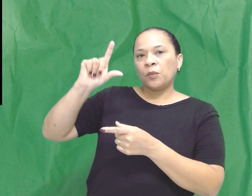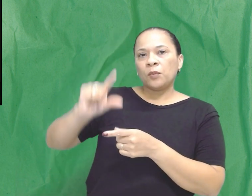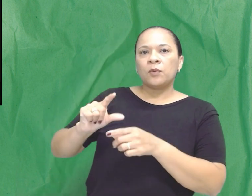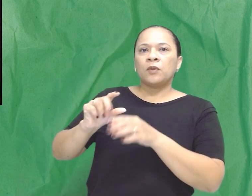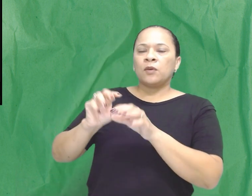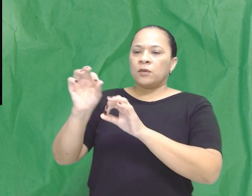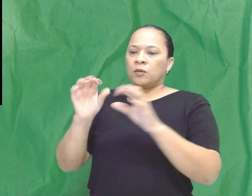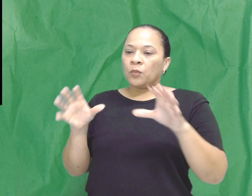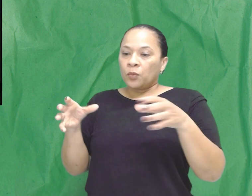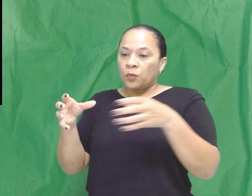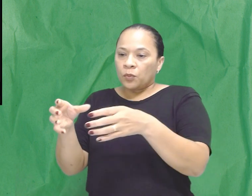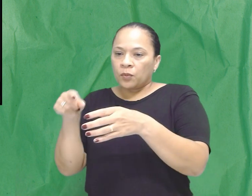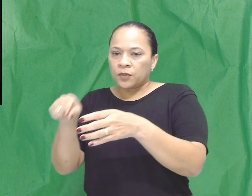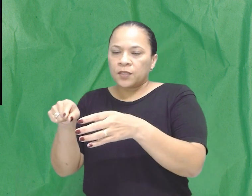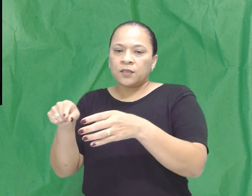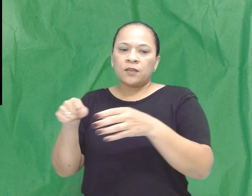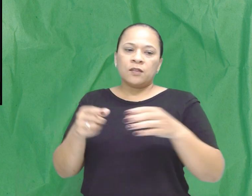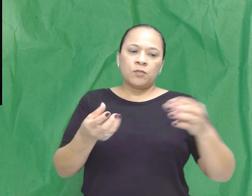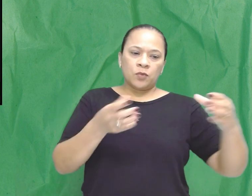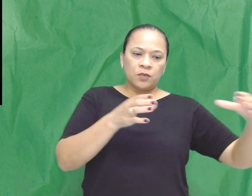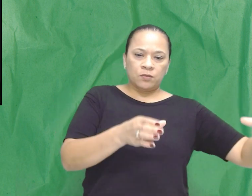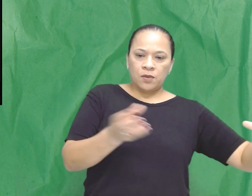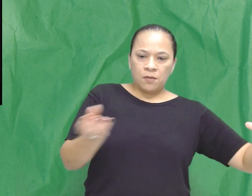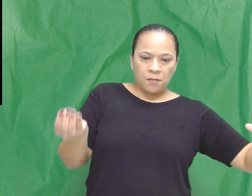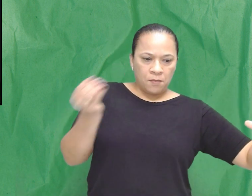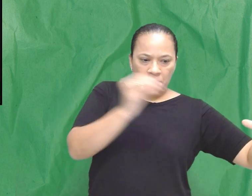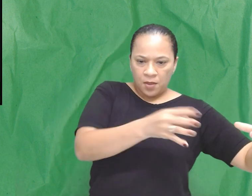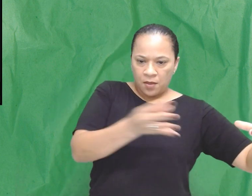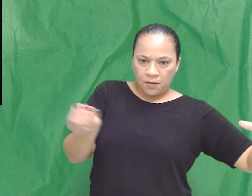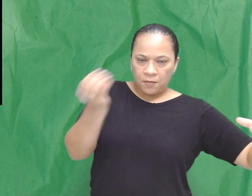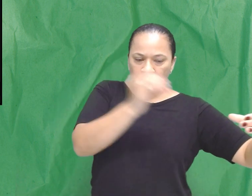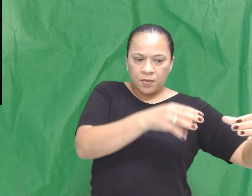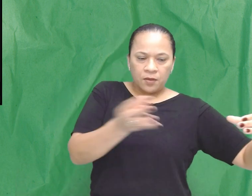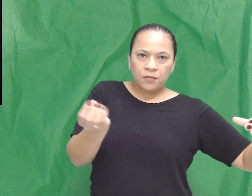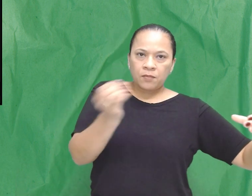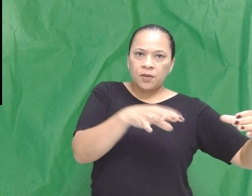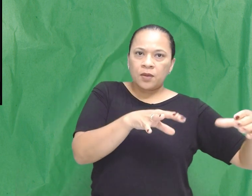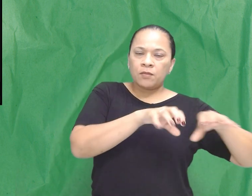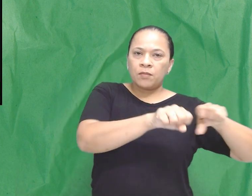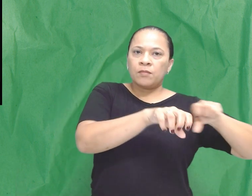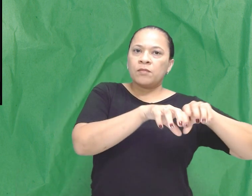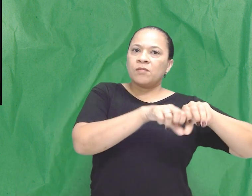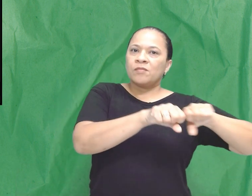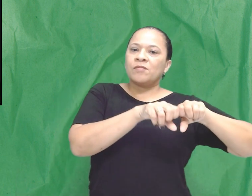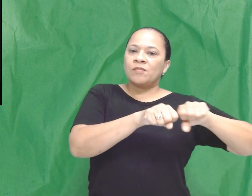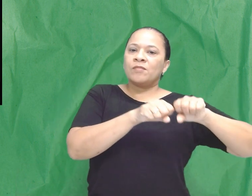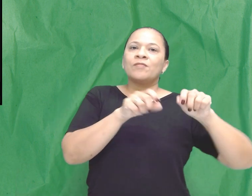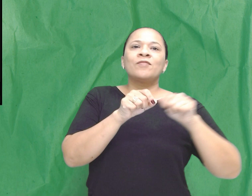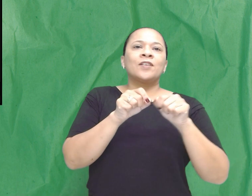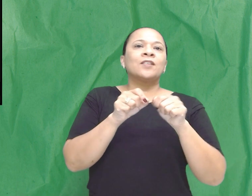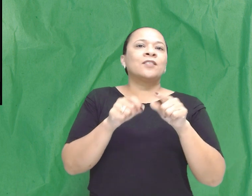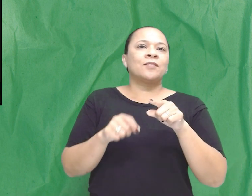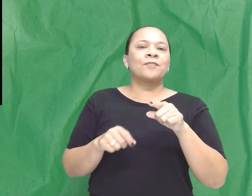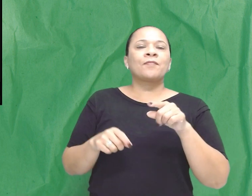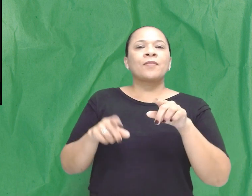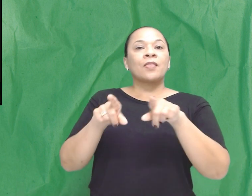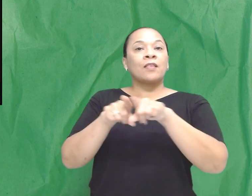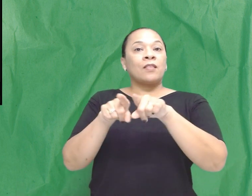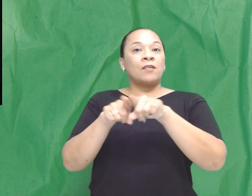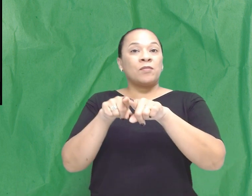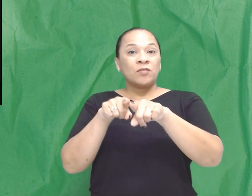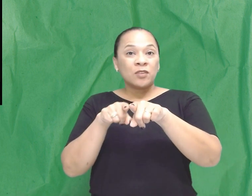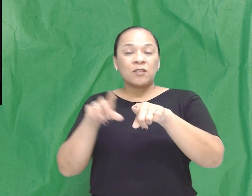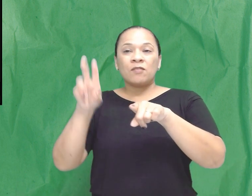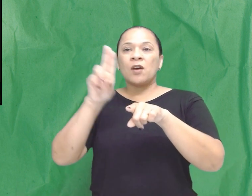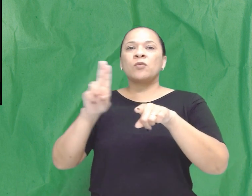para ser agregado na hora que você está fazendo a sua massa. Além disso, se você vai utilizar